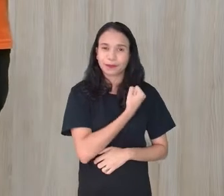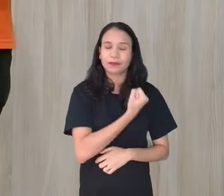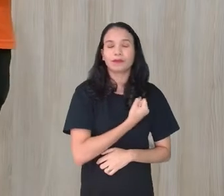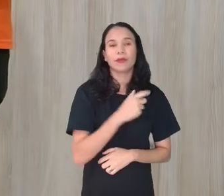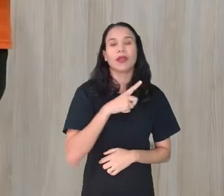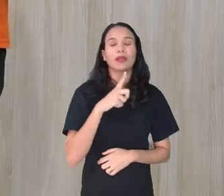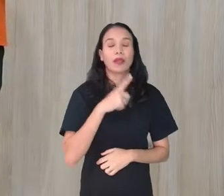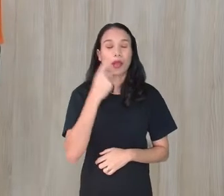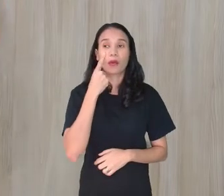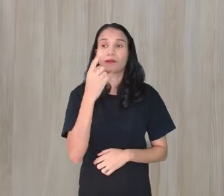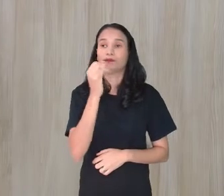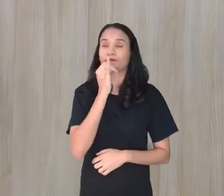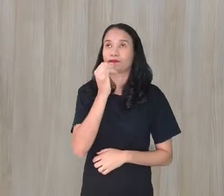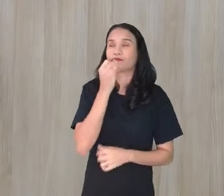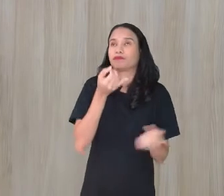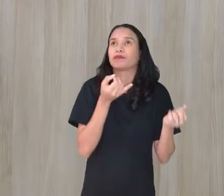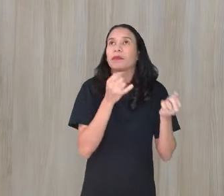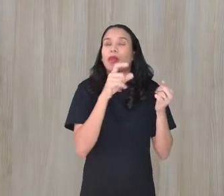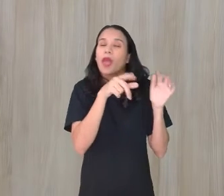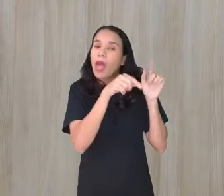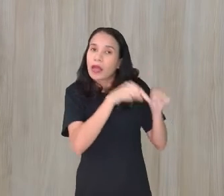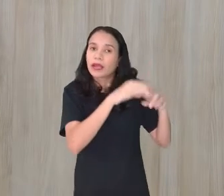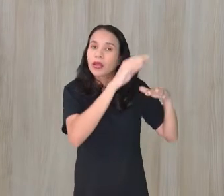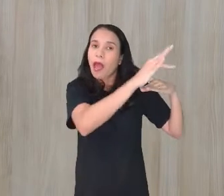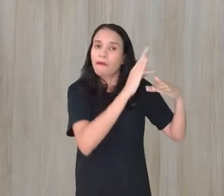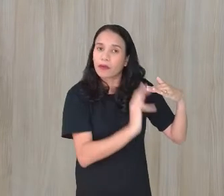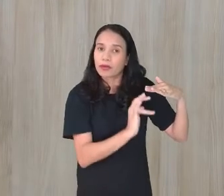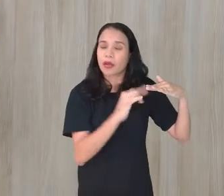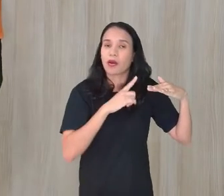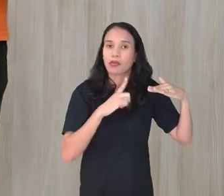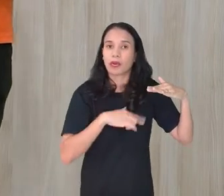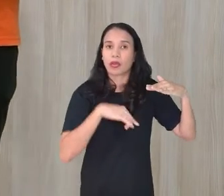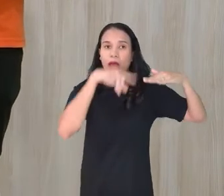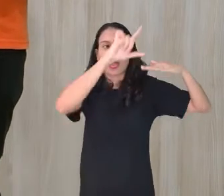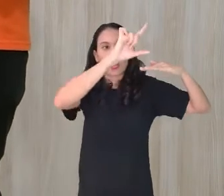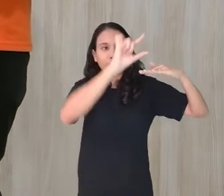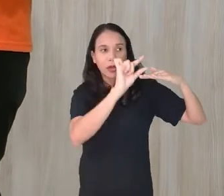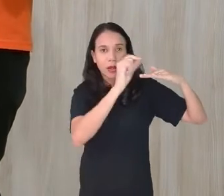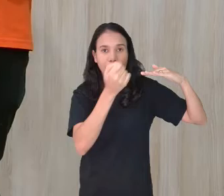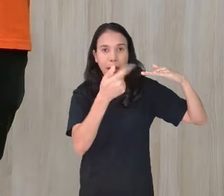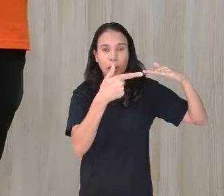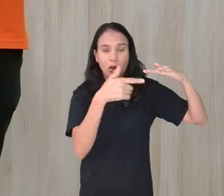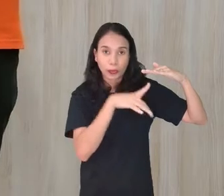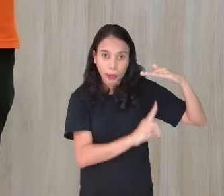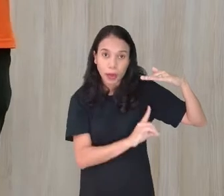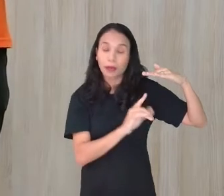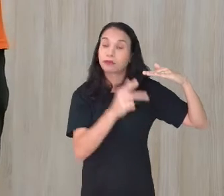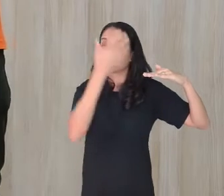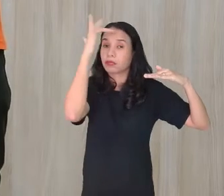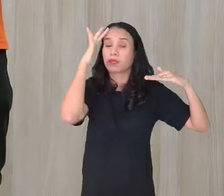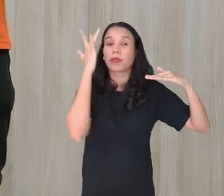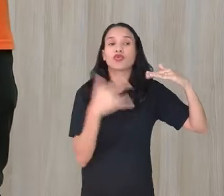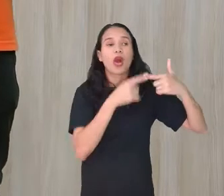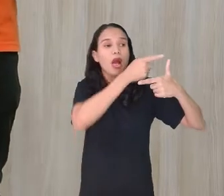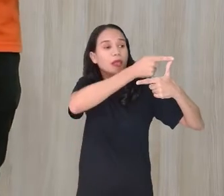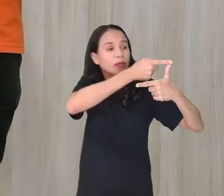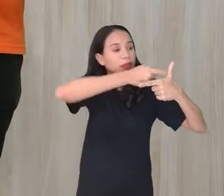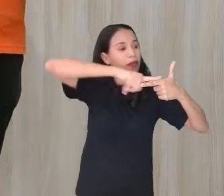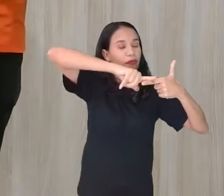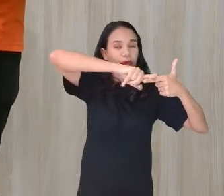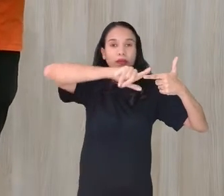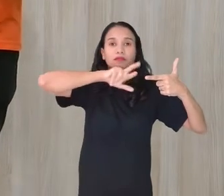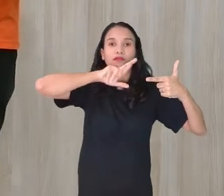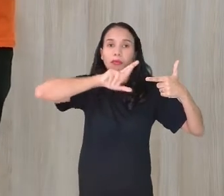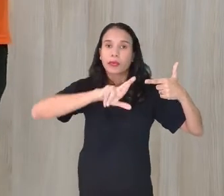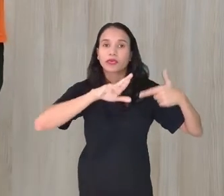se eu tenho aqui uma fração própria em que o numerador ele é menor que o denominador, quando você dividir esses valores, vai